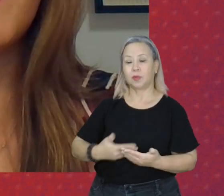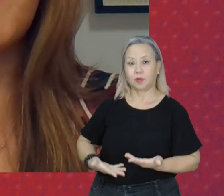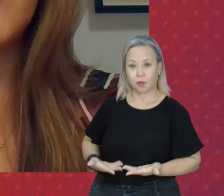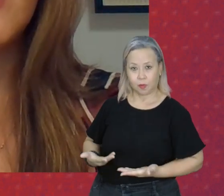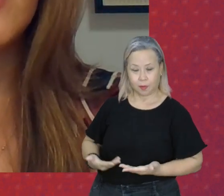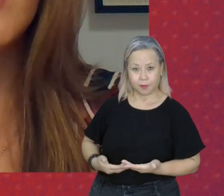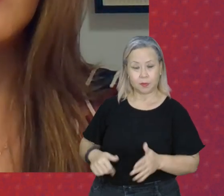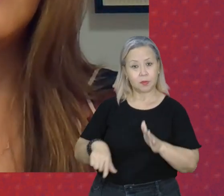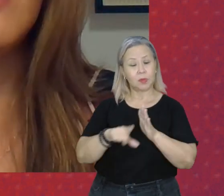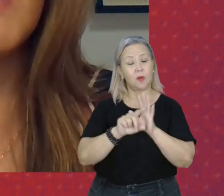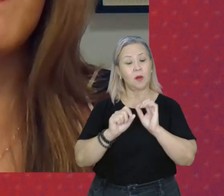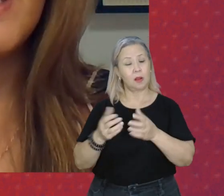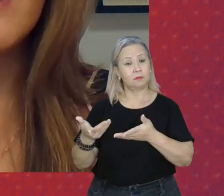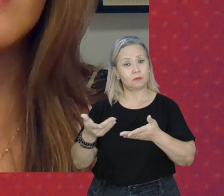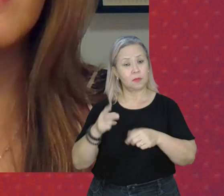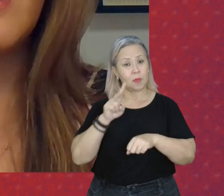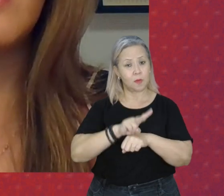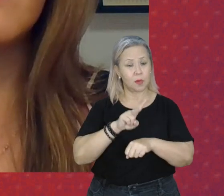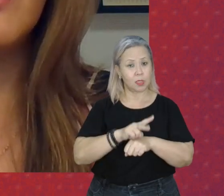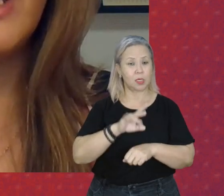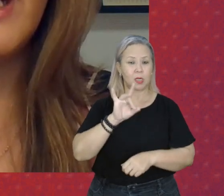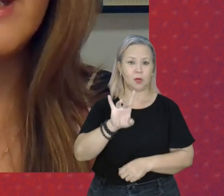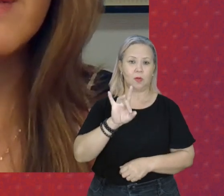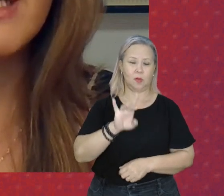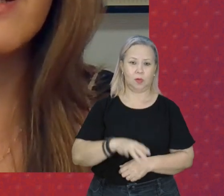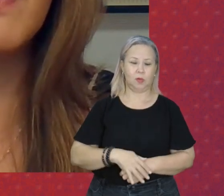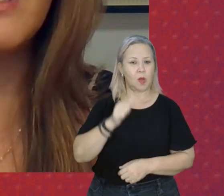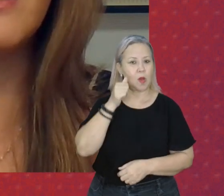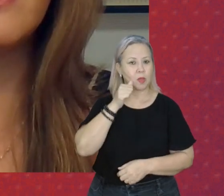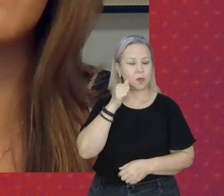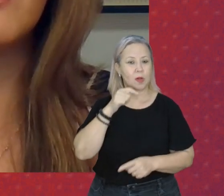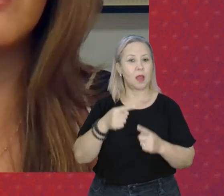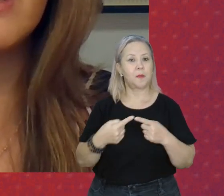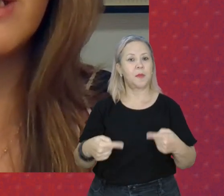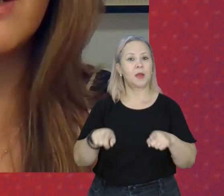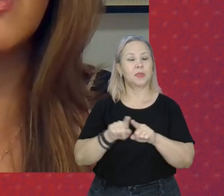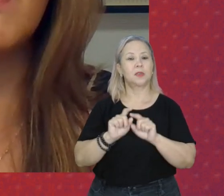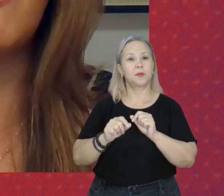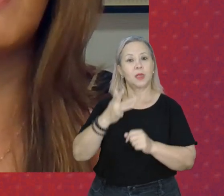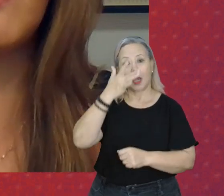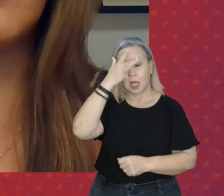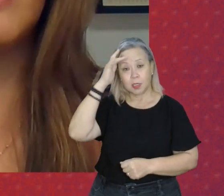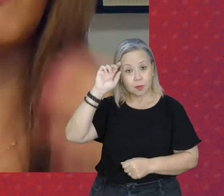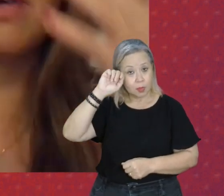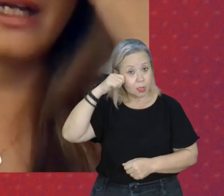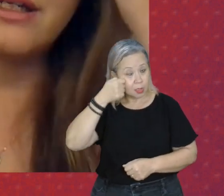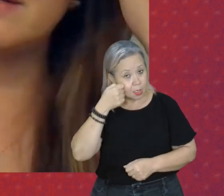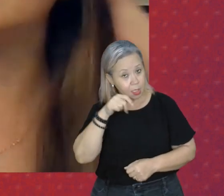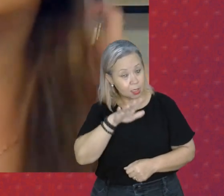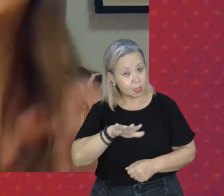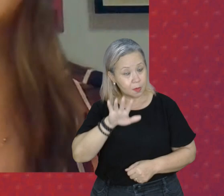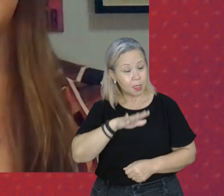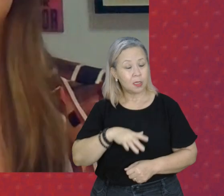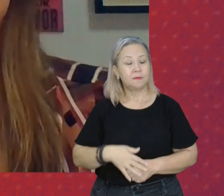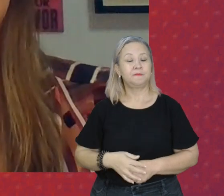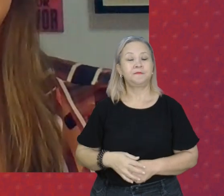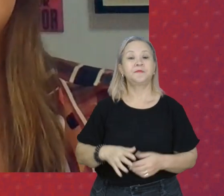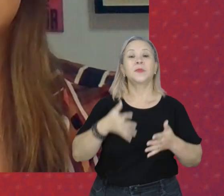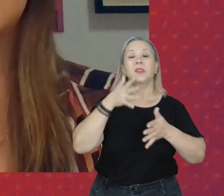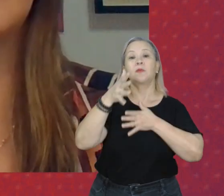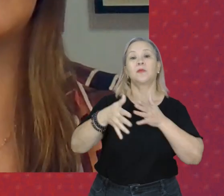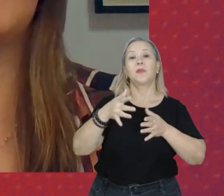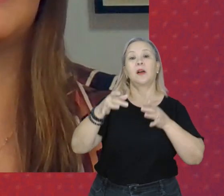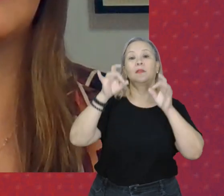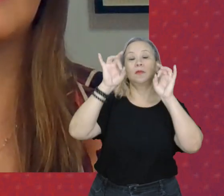que vem aqui para proteger não apenas as mulheres, mas também as pessoas negras, de alguma forma, quando ela fala, né, especialmente as